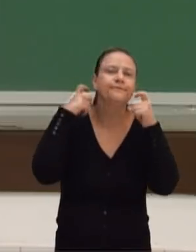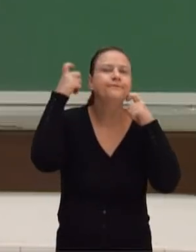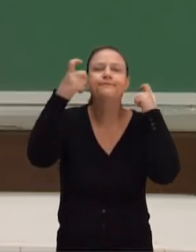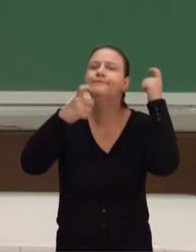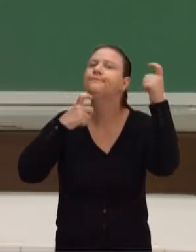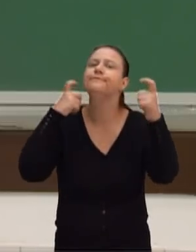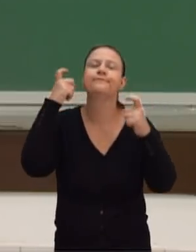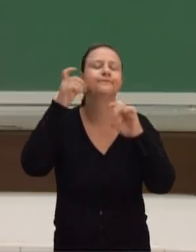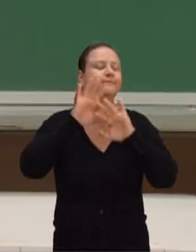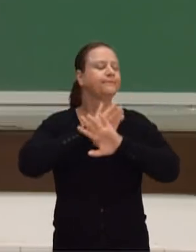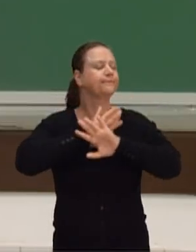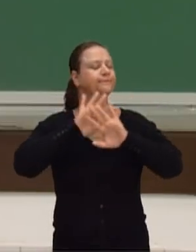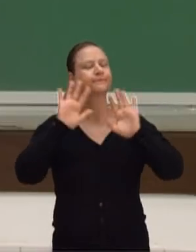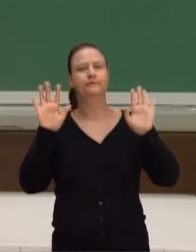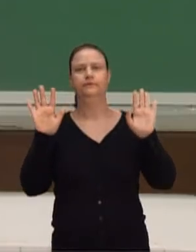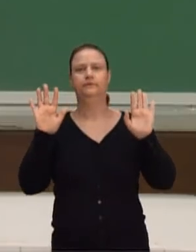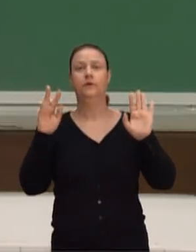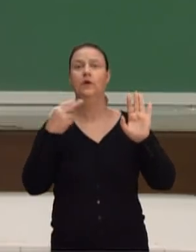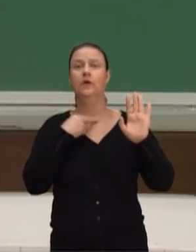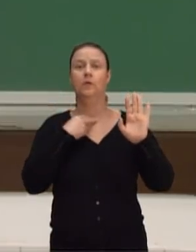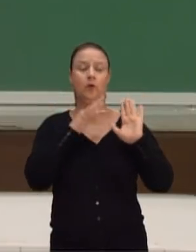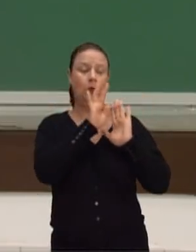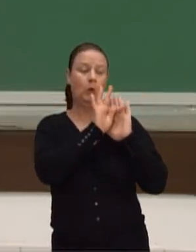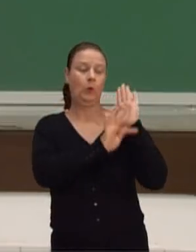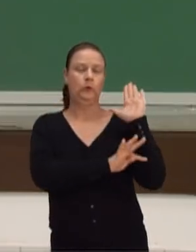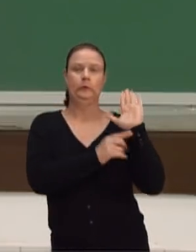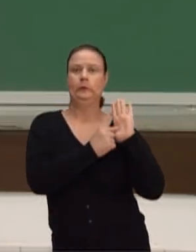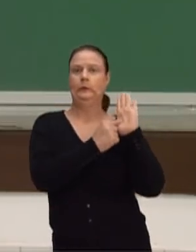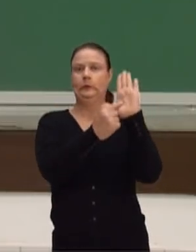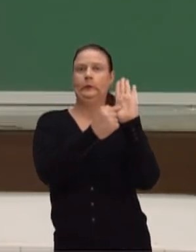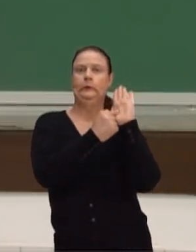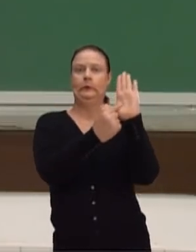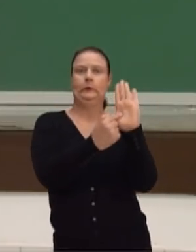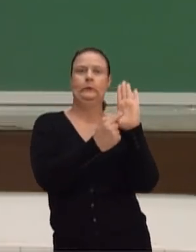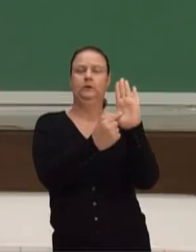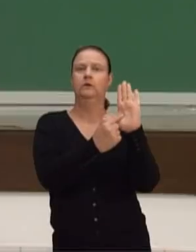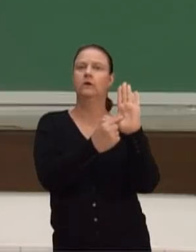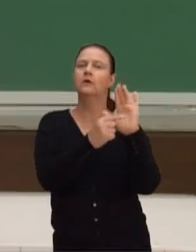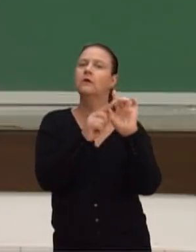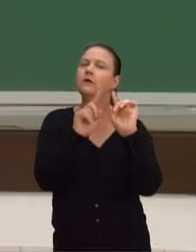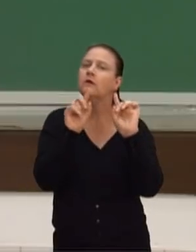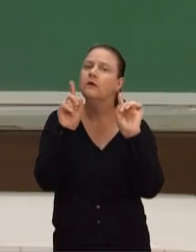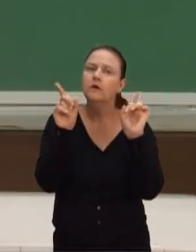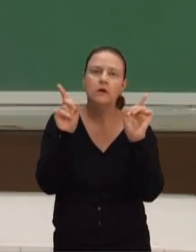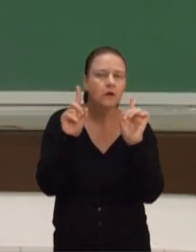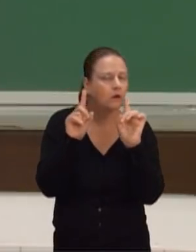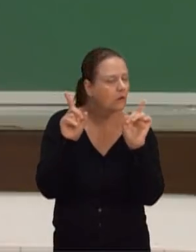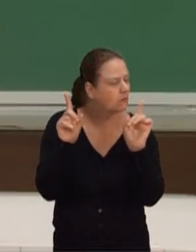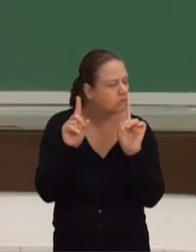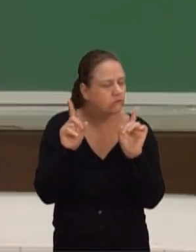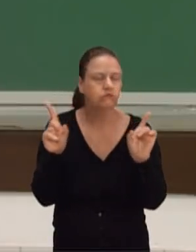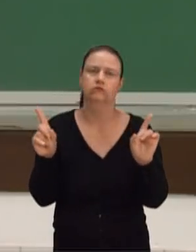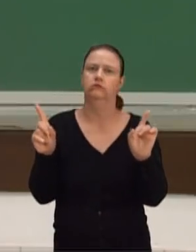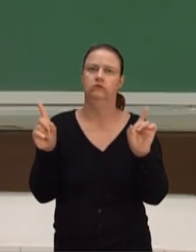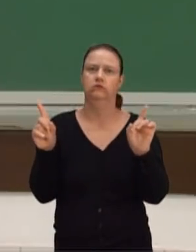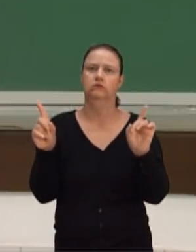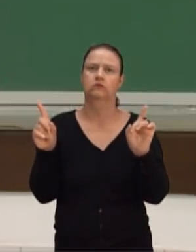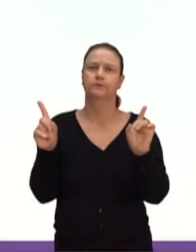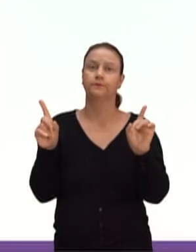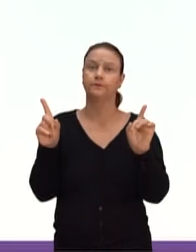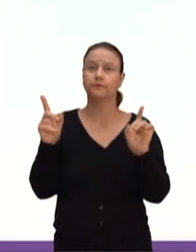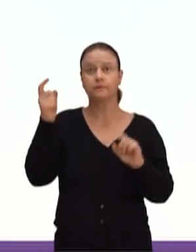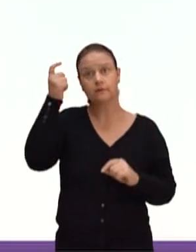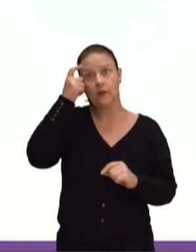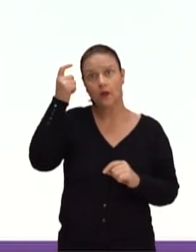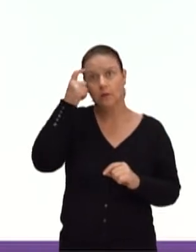Não podemos fazer com que o texto sirva para isso na nossa vida. Não. Achar que escrever